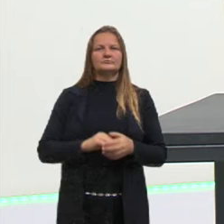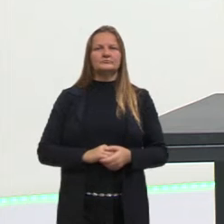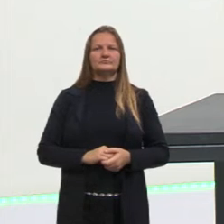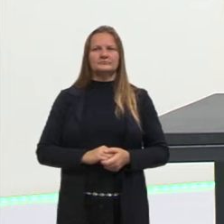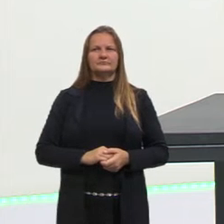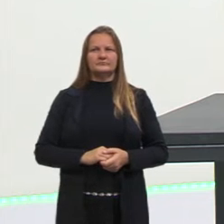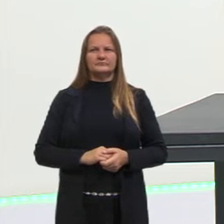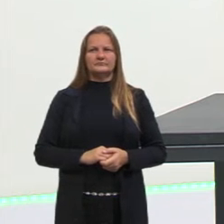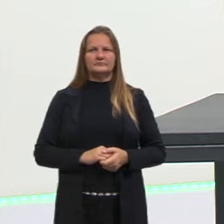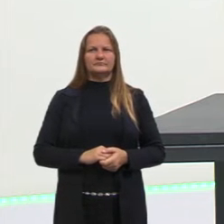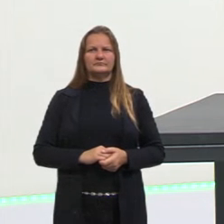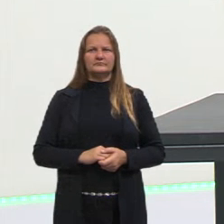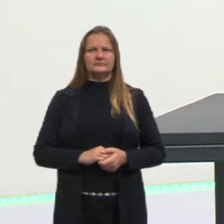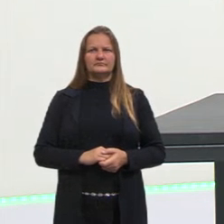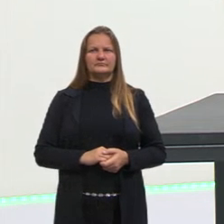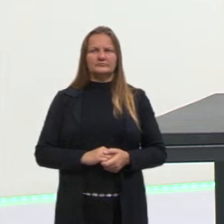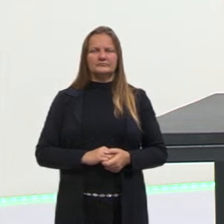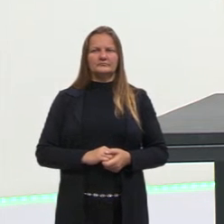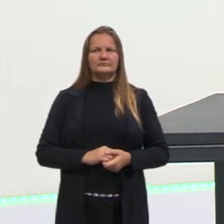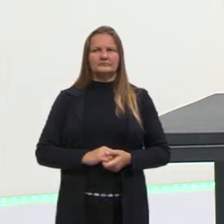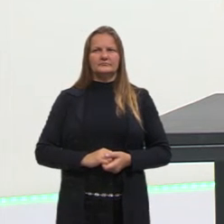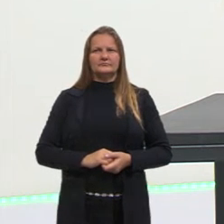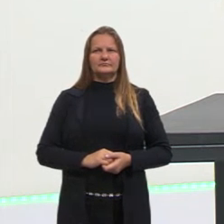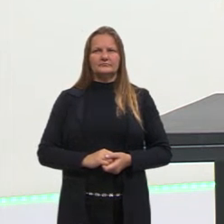dissipação aqui. Deixa eu ver se é aqui.